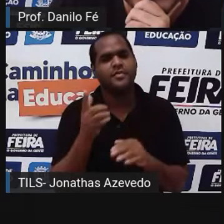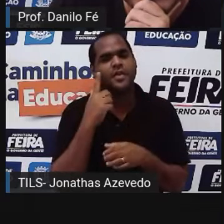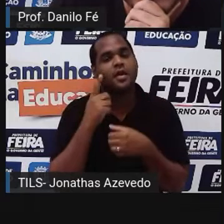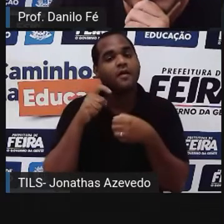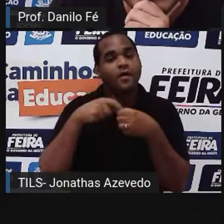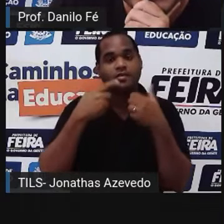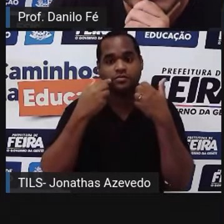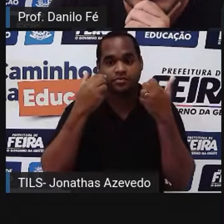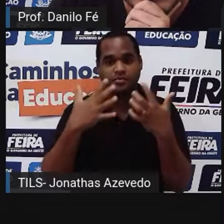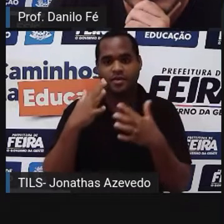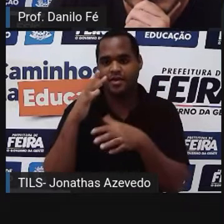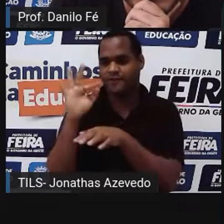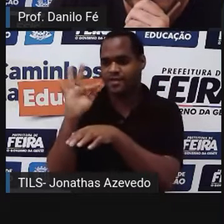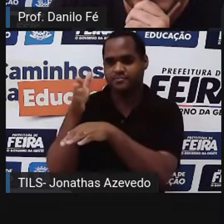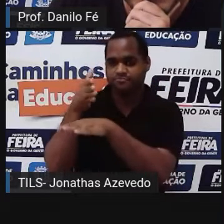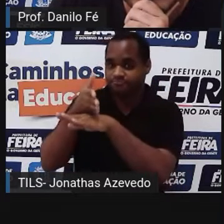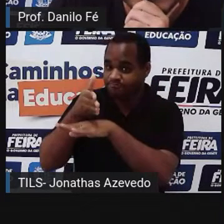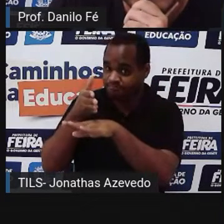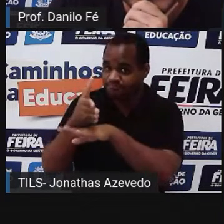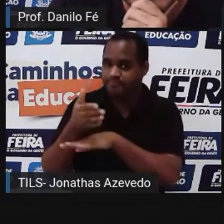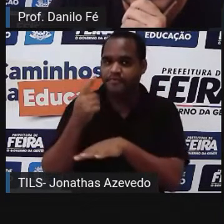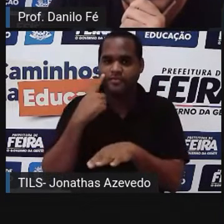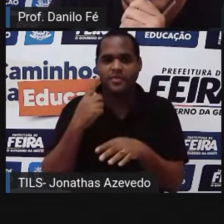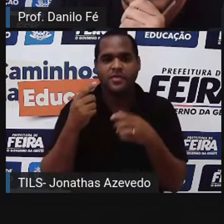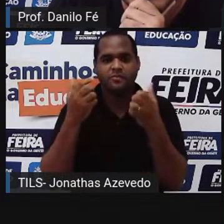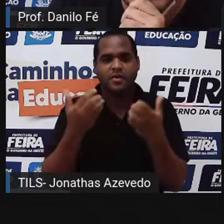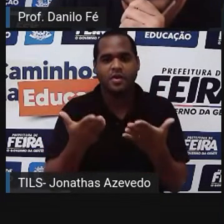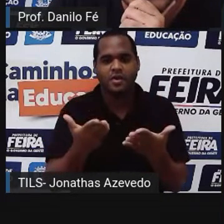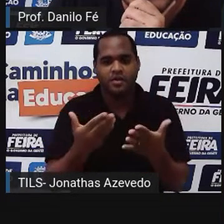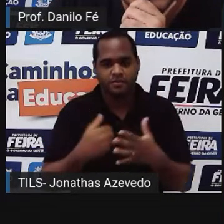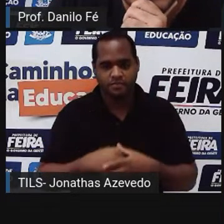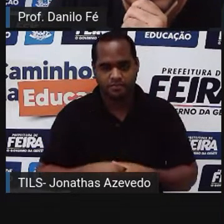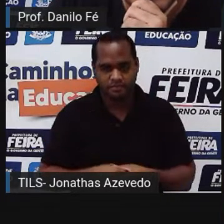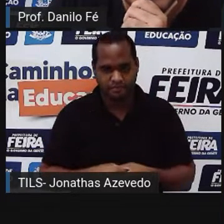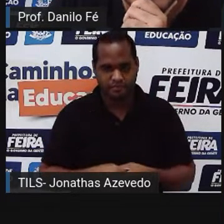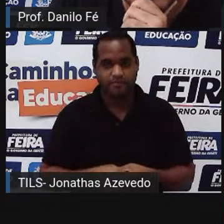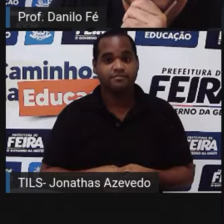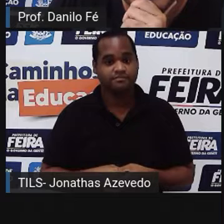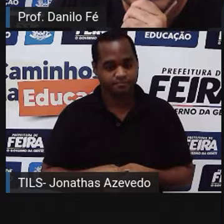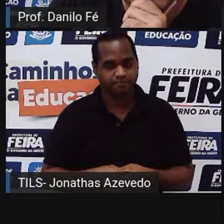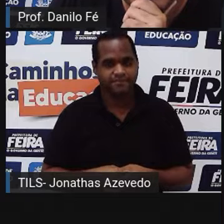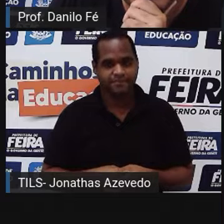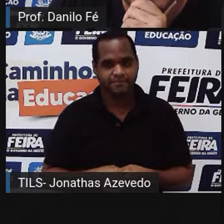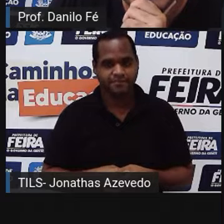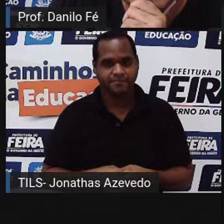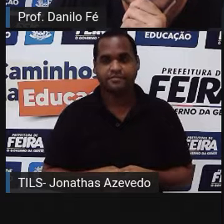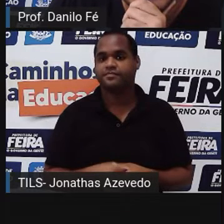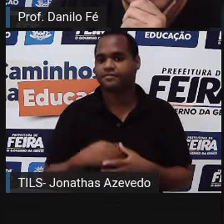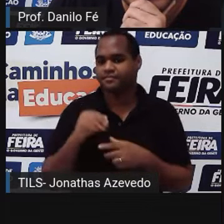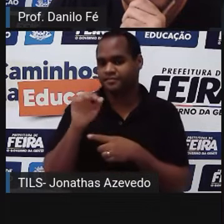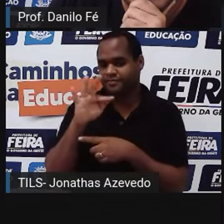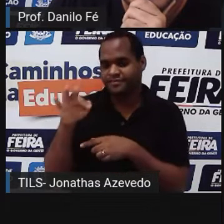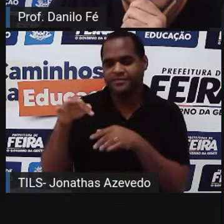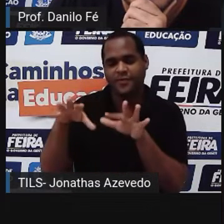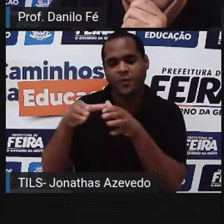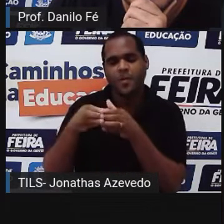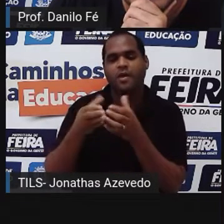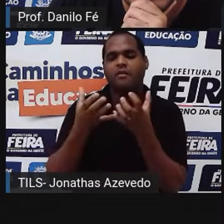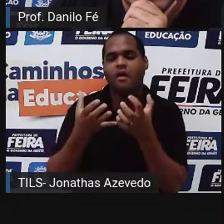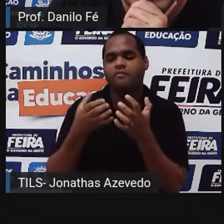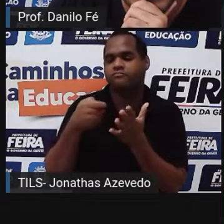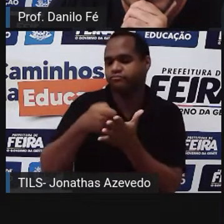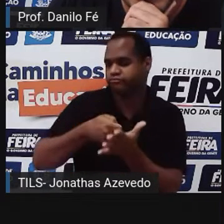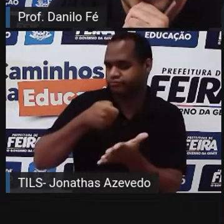a França invadida, e aqui um pedaço da França que era onde os franceses tentavam